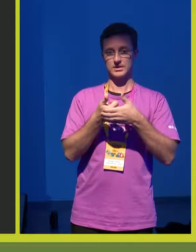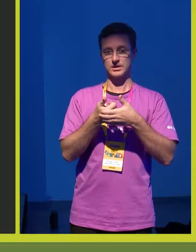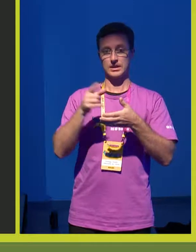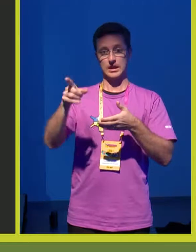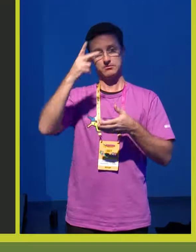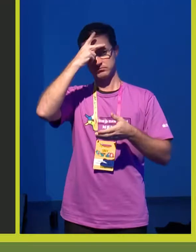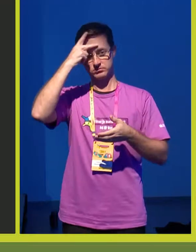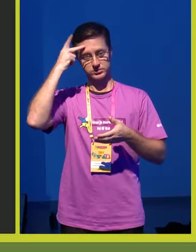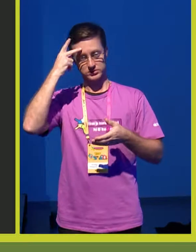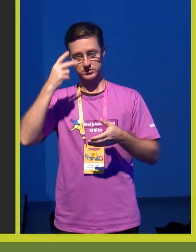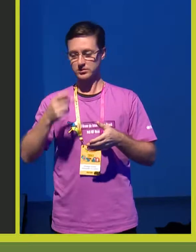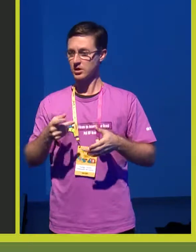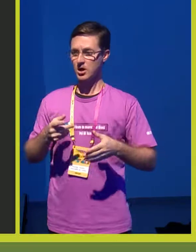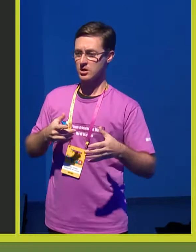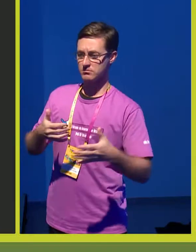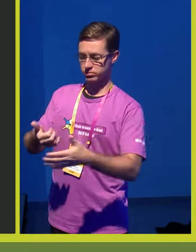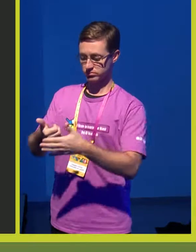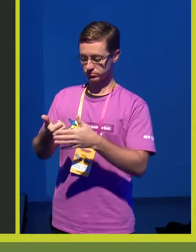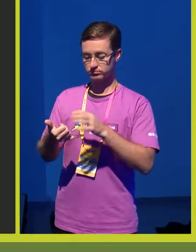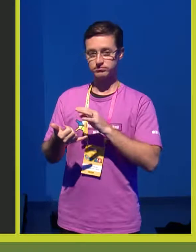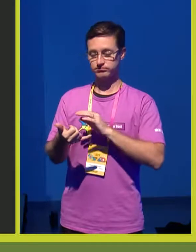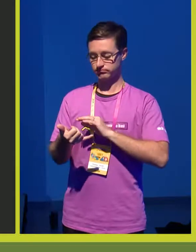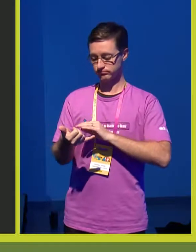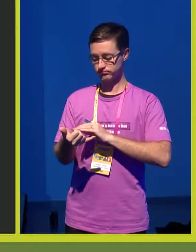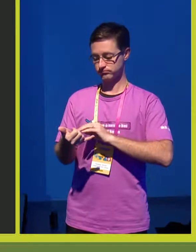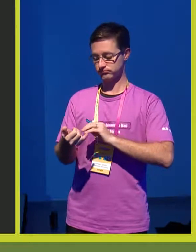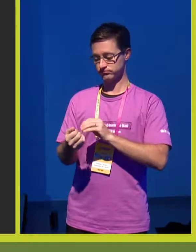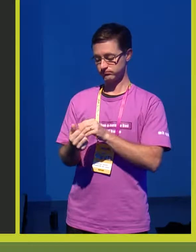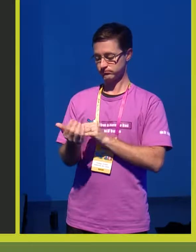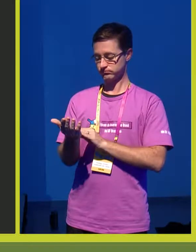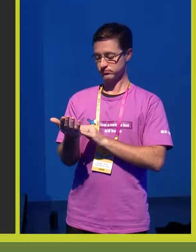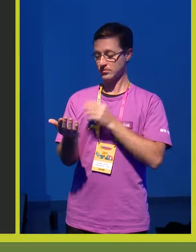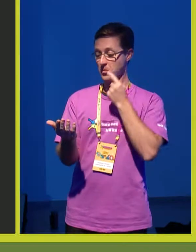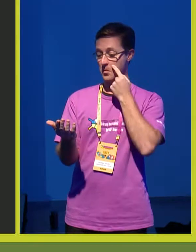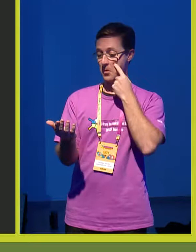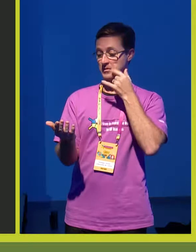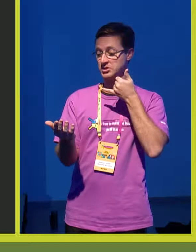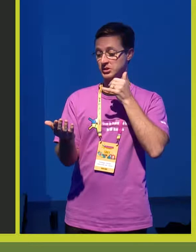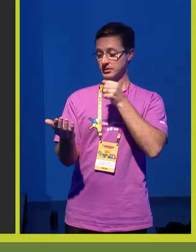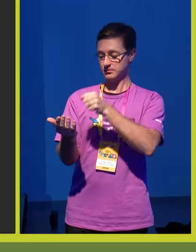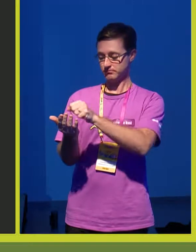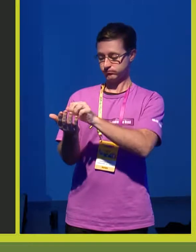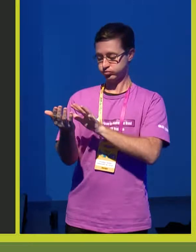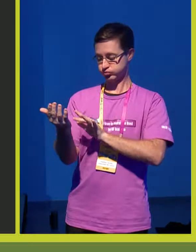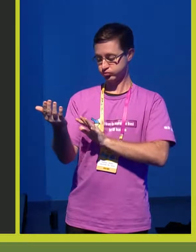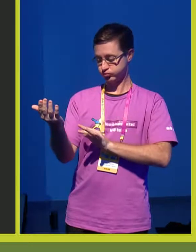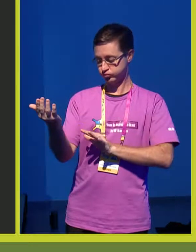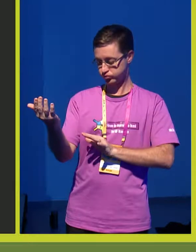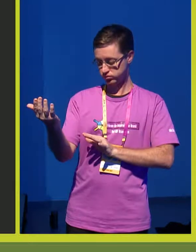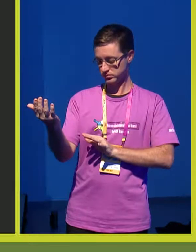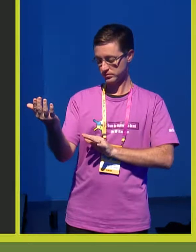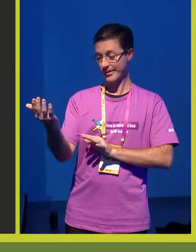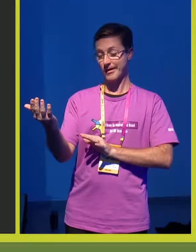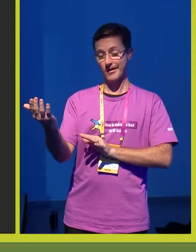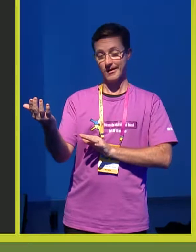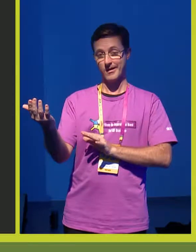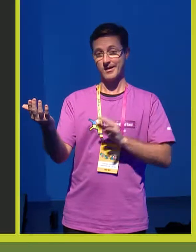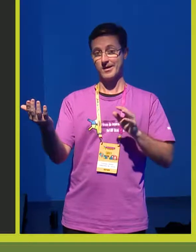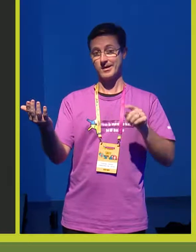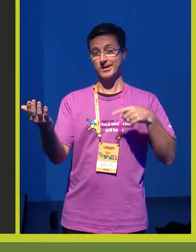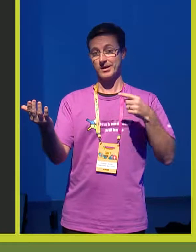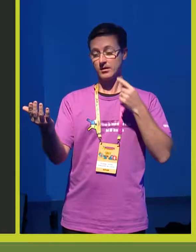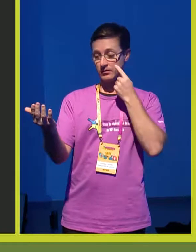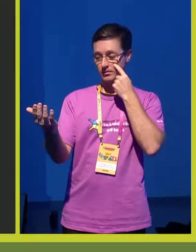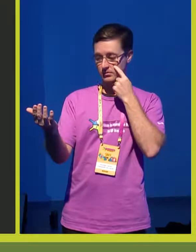flagrante, analisou o histórico de chamadas desse dispositivo celular e assim pôde